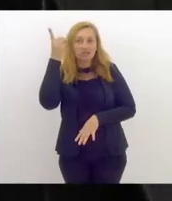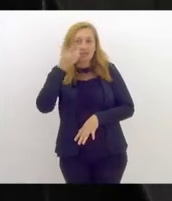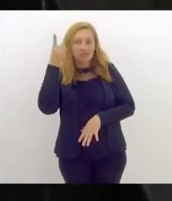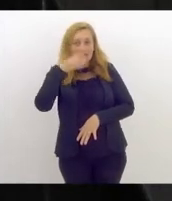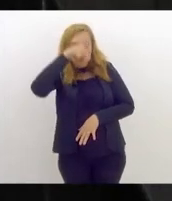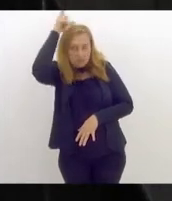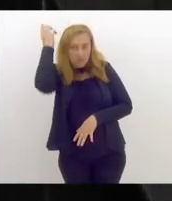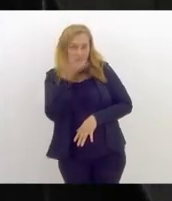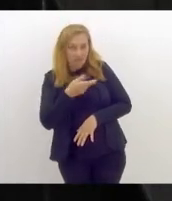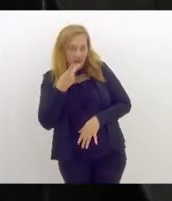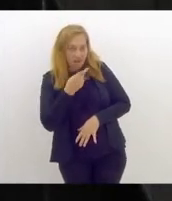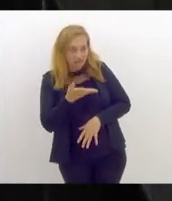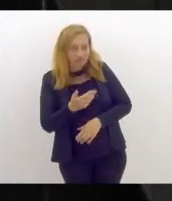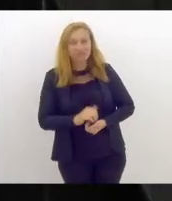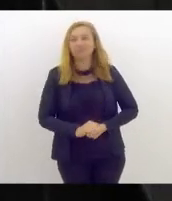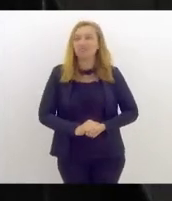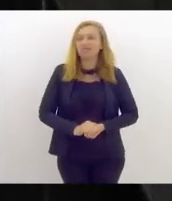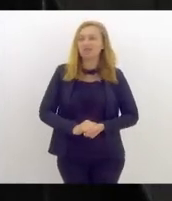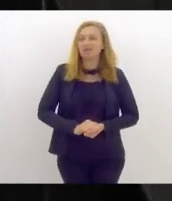parte